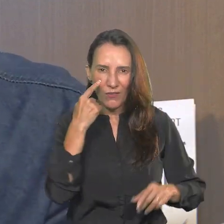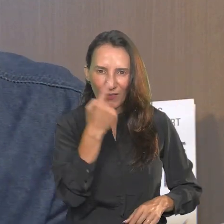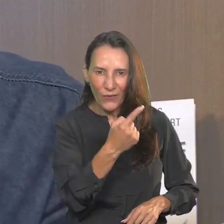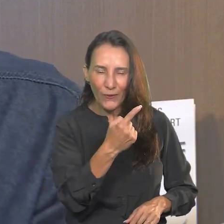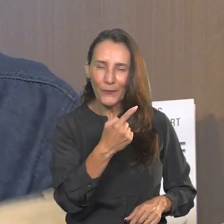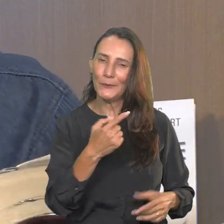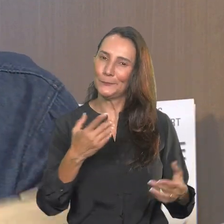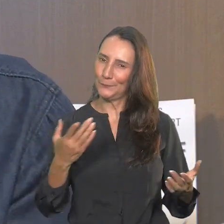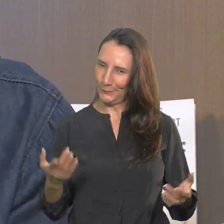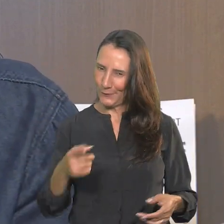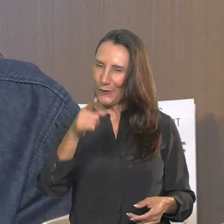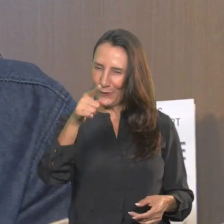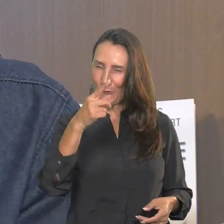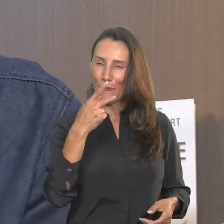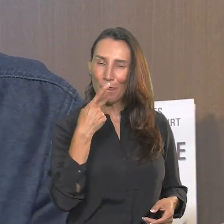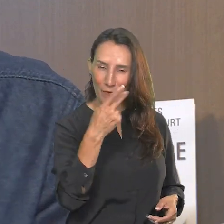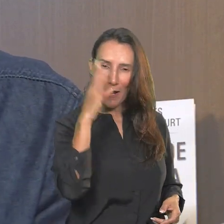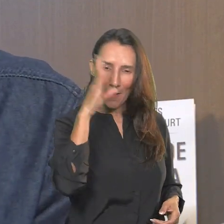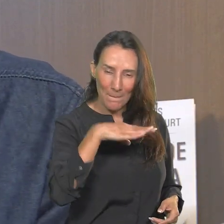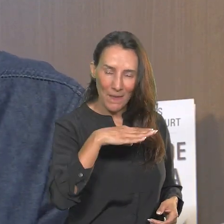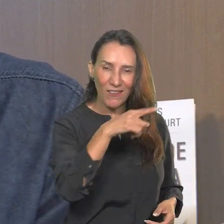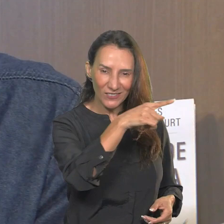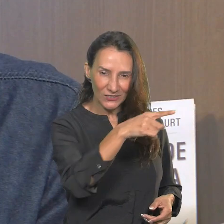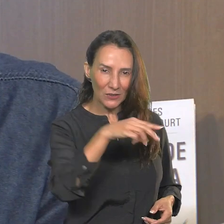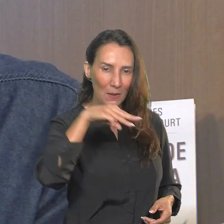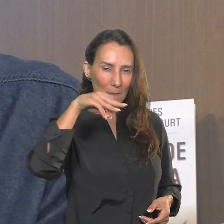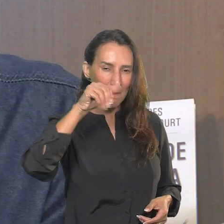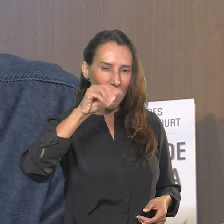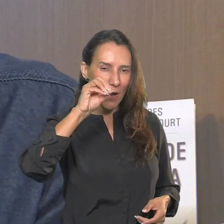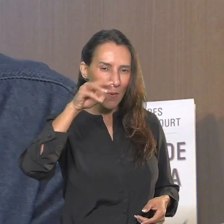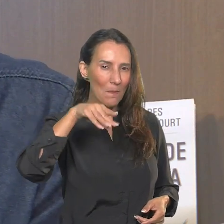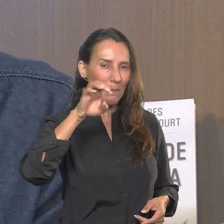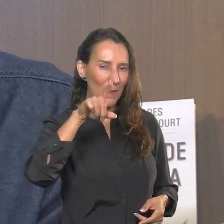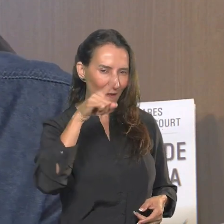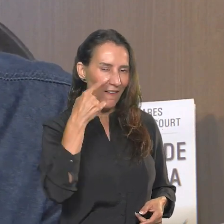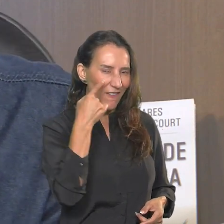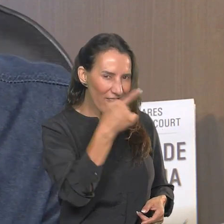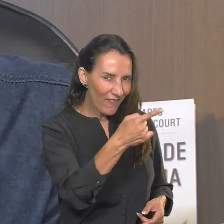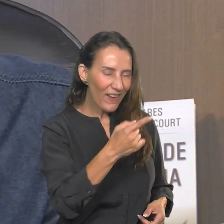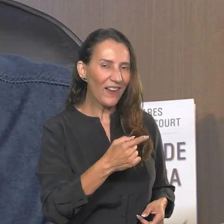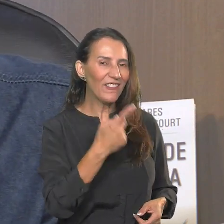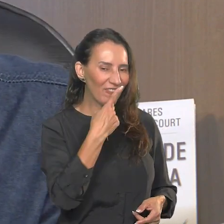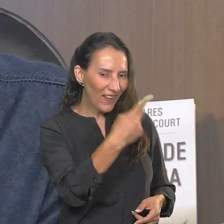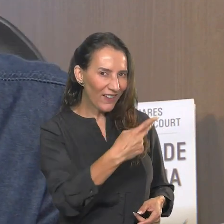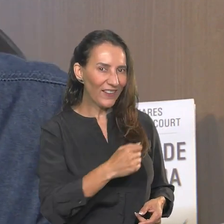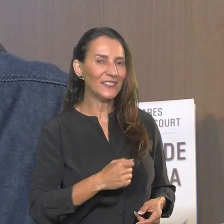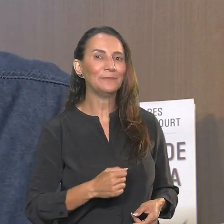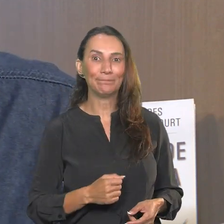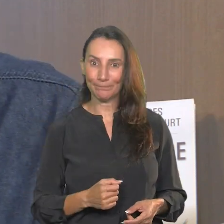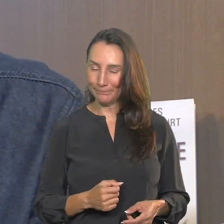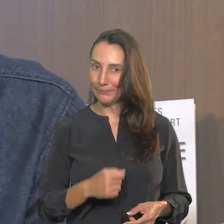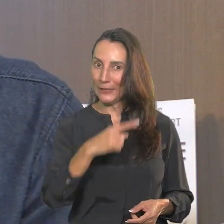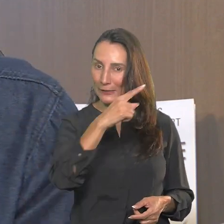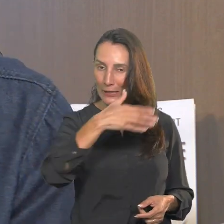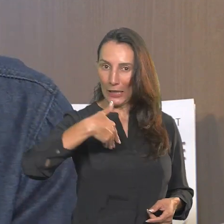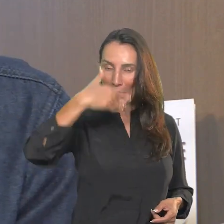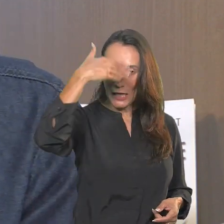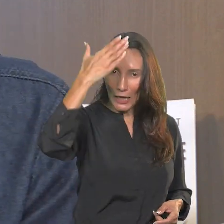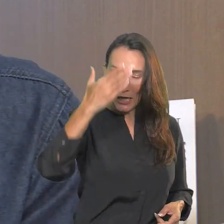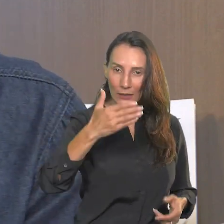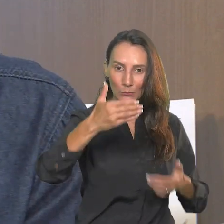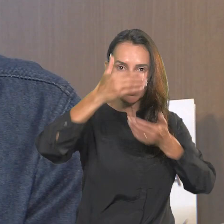ter uma retaliação contra você. Faz com um símbolo do mundo árabe,